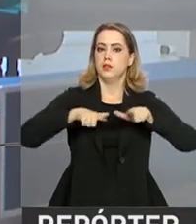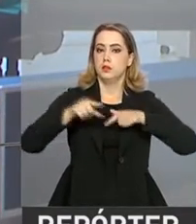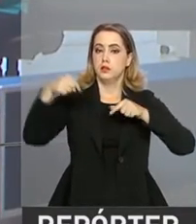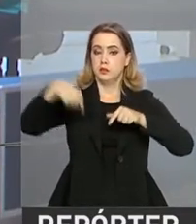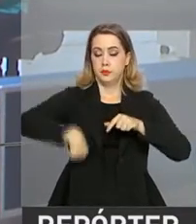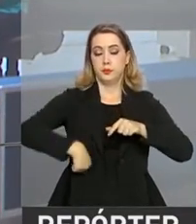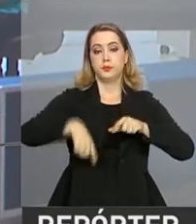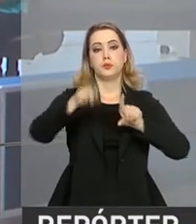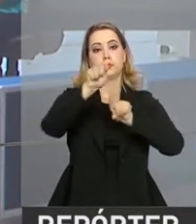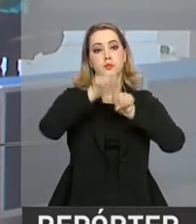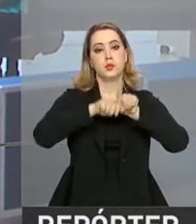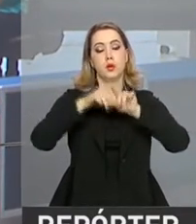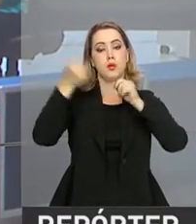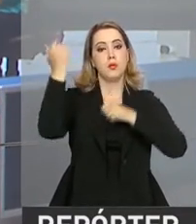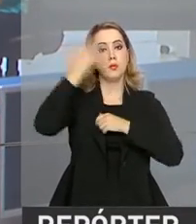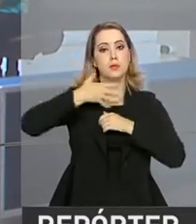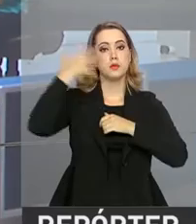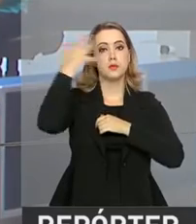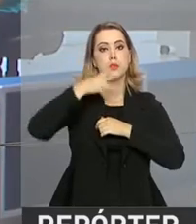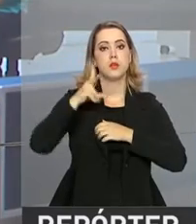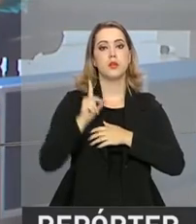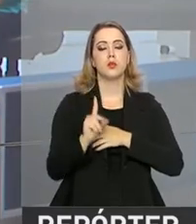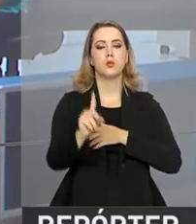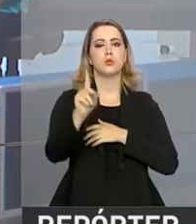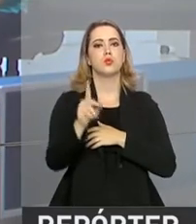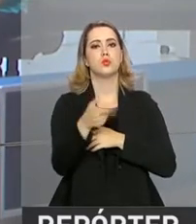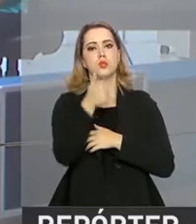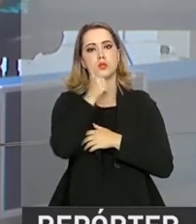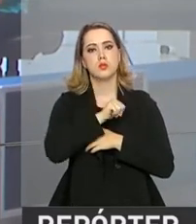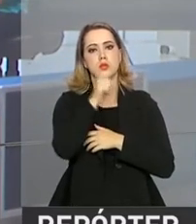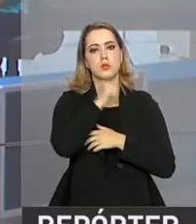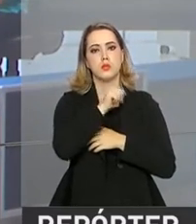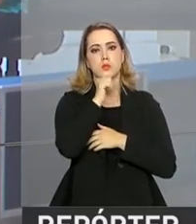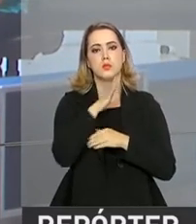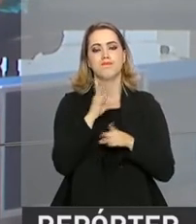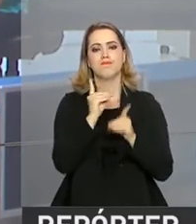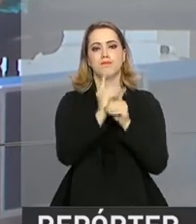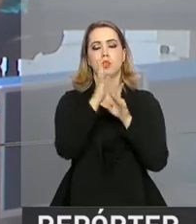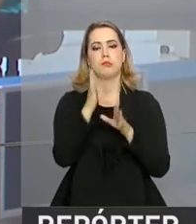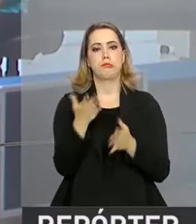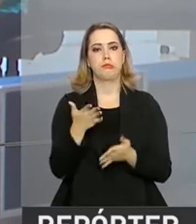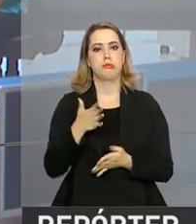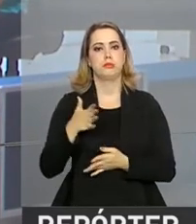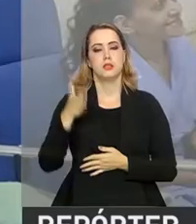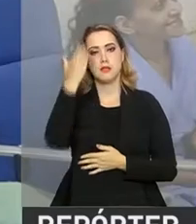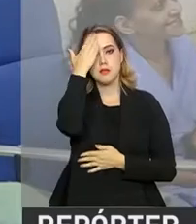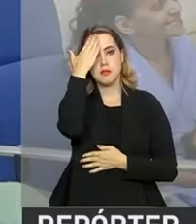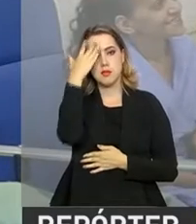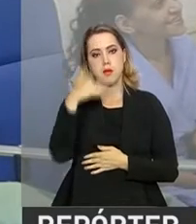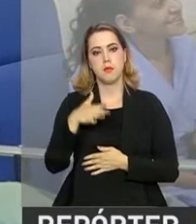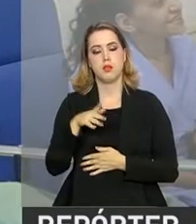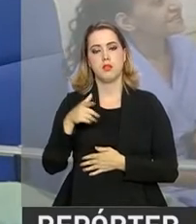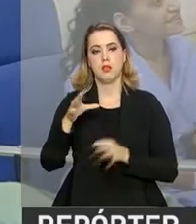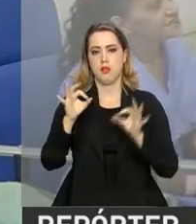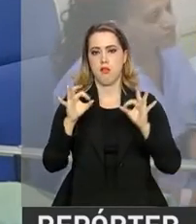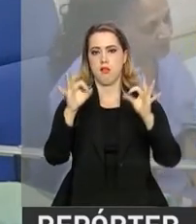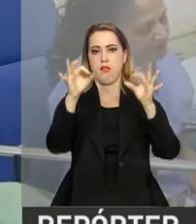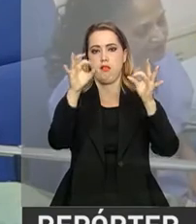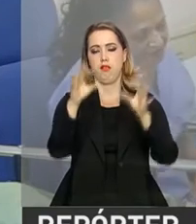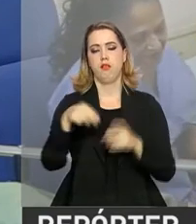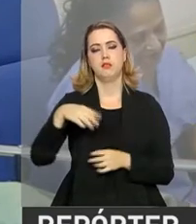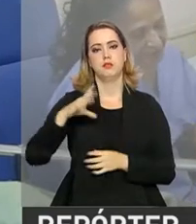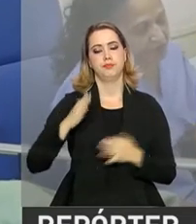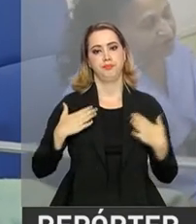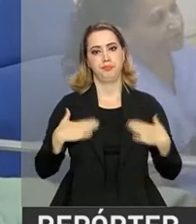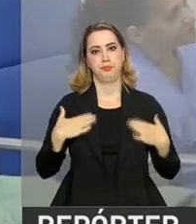mês outubro rosa para esclarecer os direitos das trabalhadoras que descobrem o câncer de mama a campanha outubro